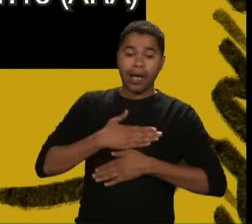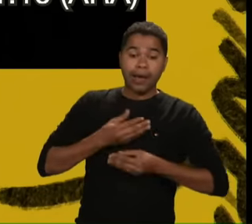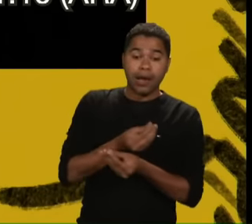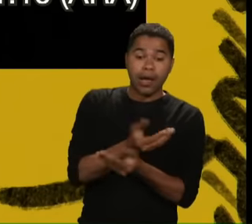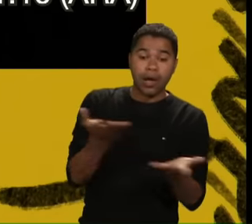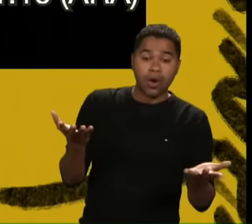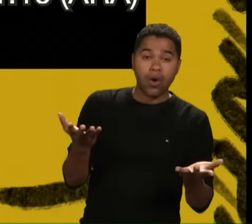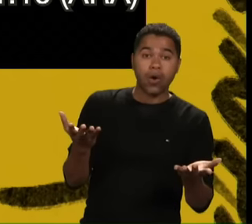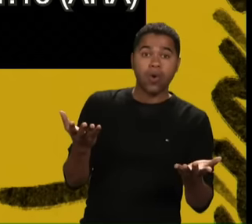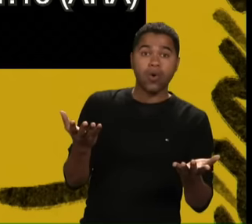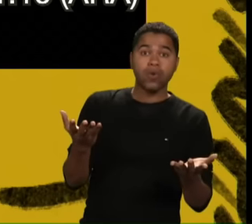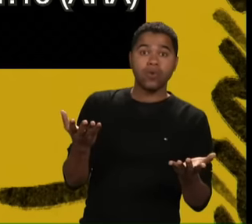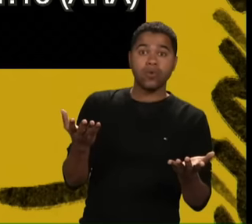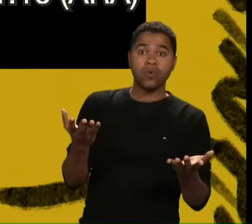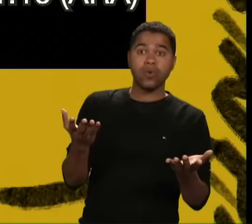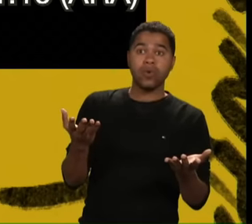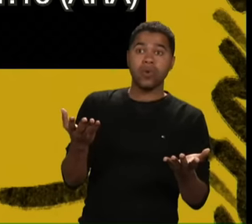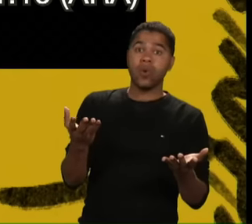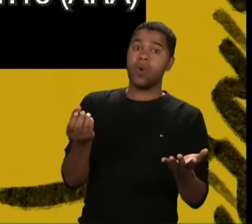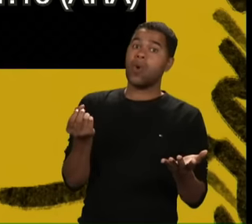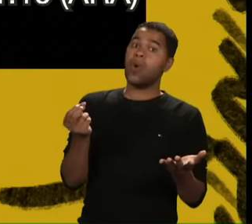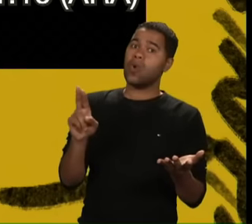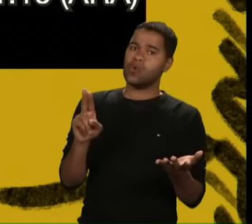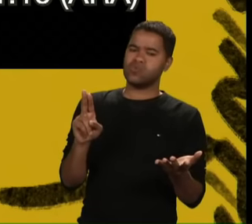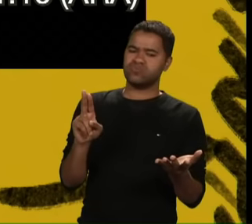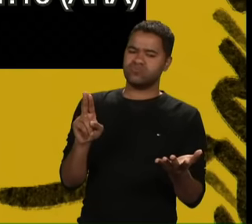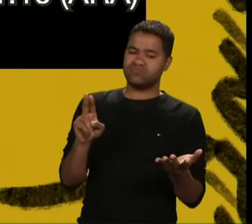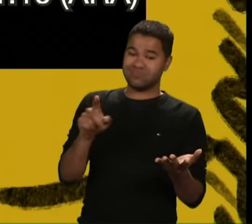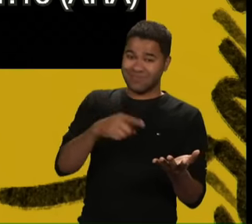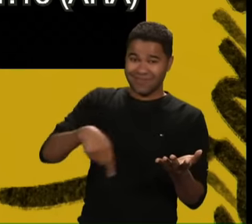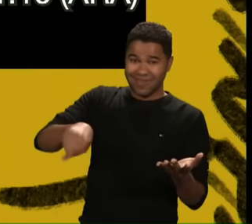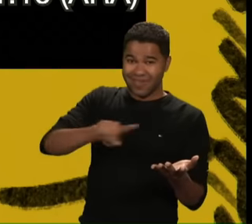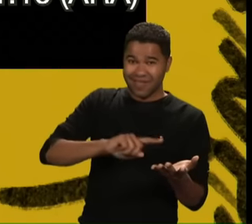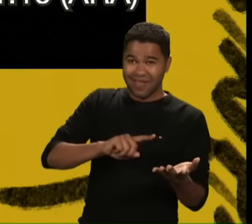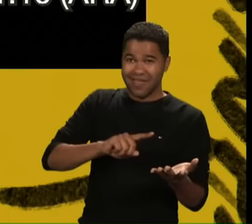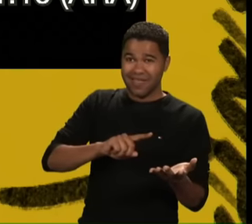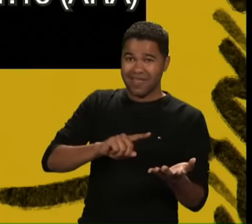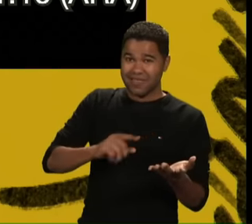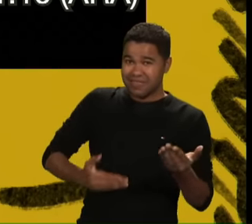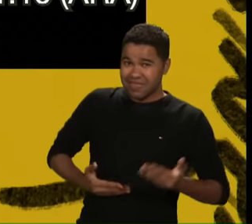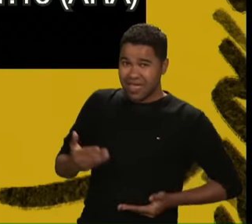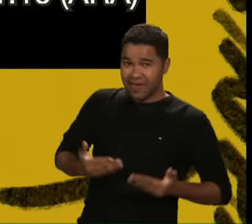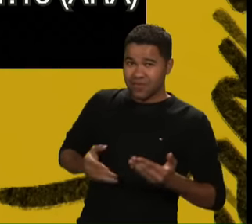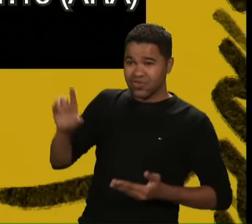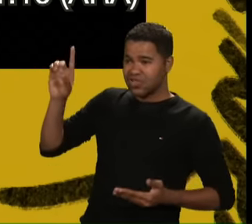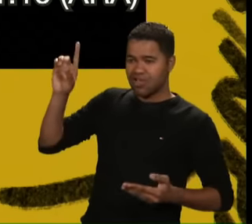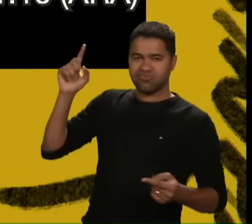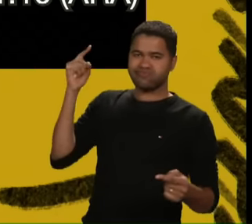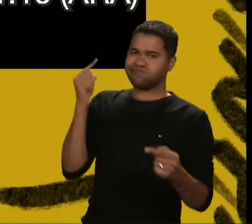homens? Se agradasse ainda a homens, não seria servo de Cristo.